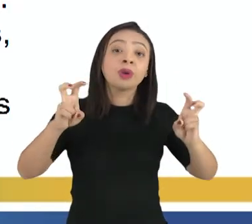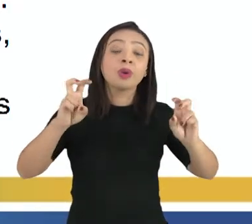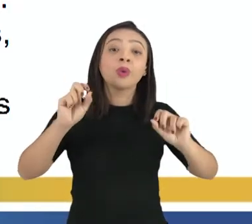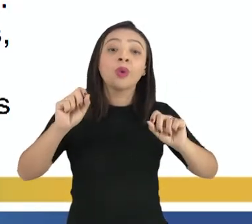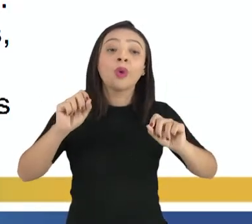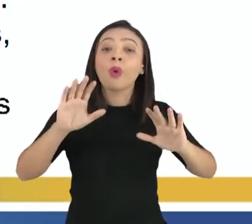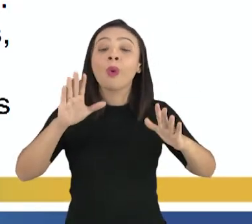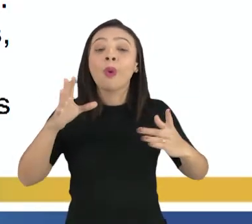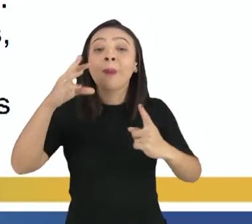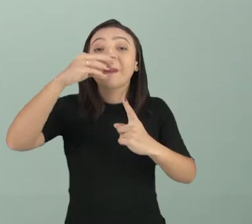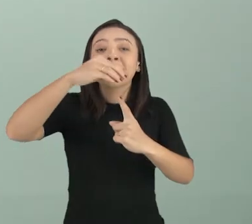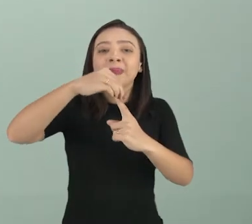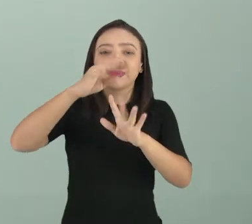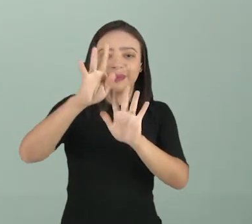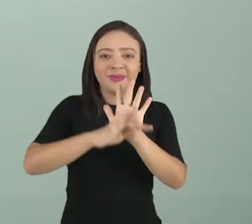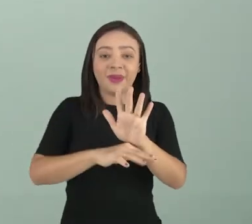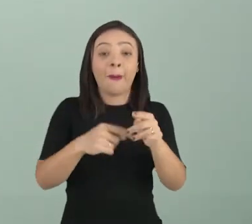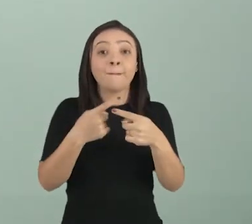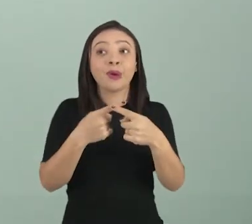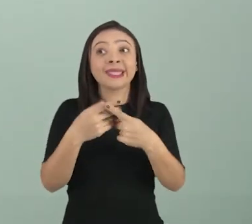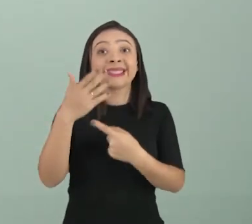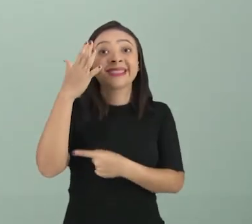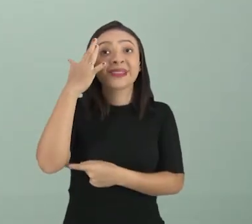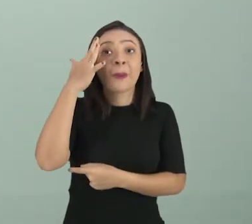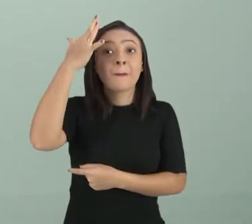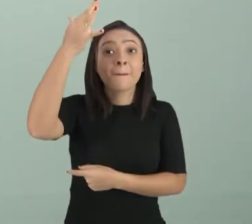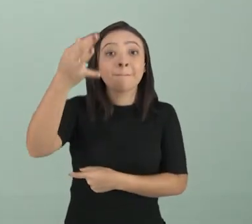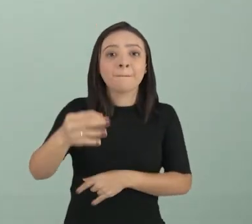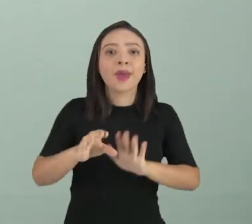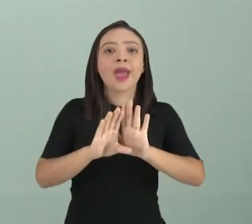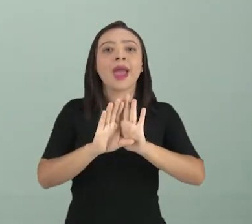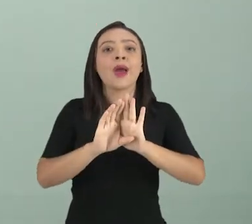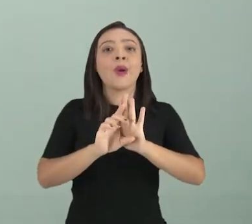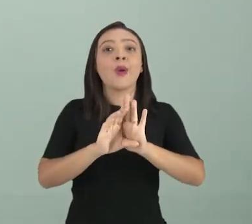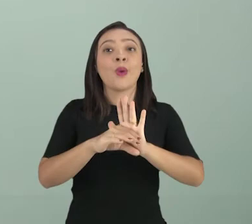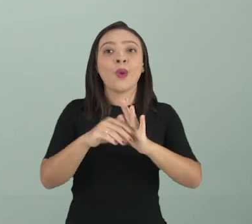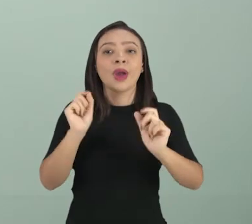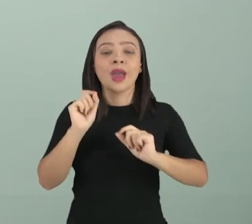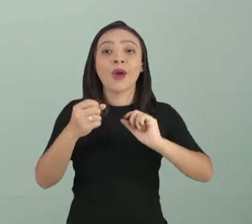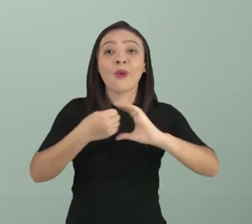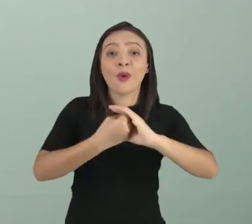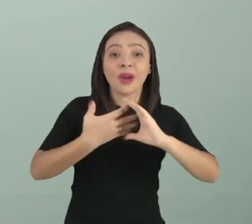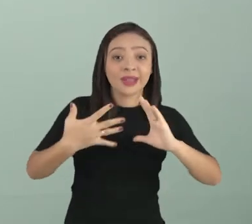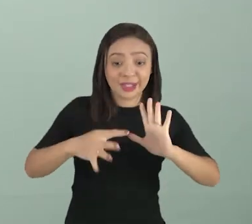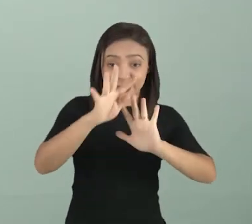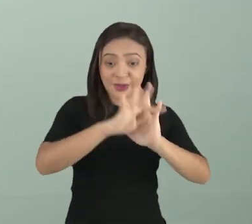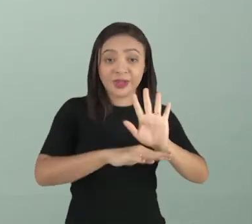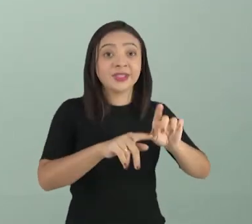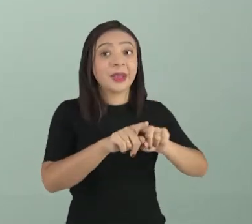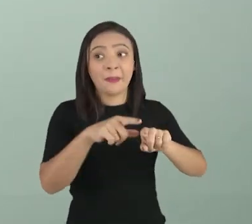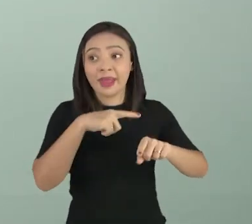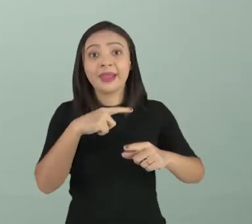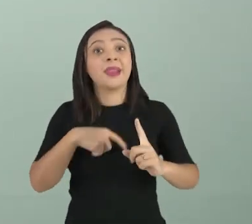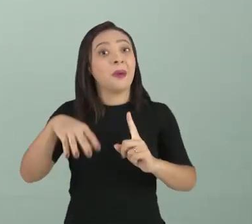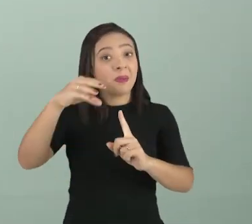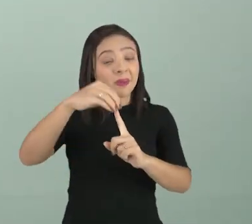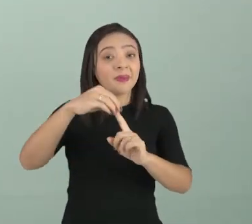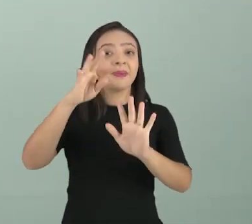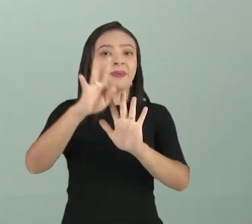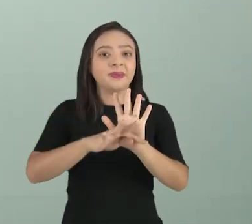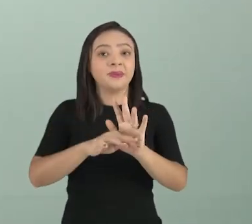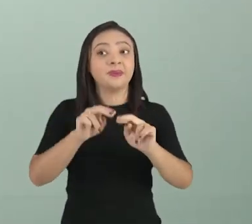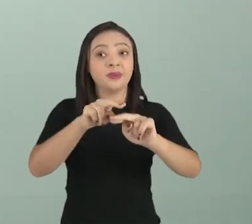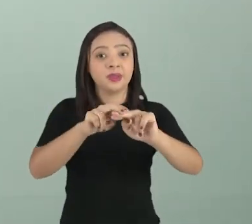texto porque a partir das suas características ele vai ter um objetivo e isso vai ter um objetivo que é necessário